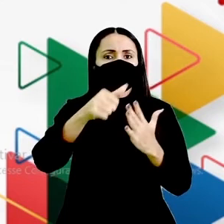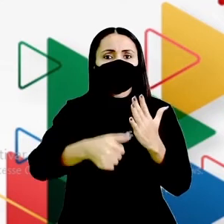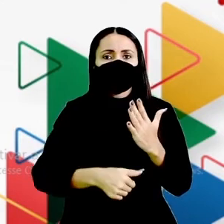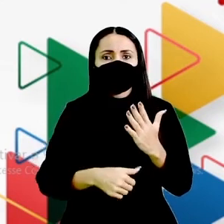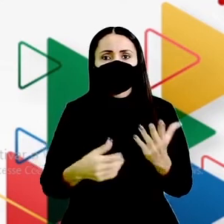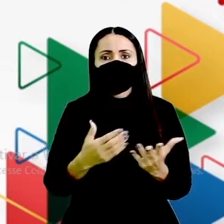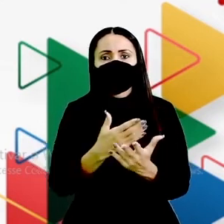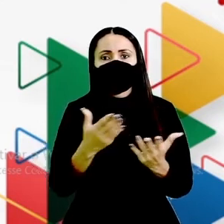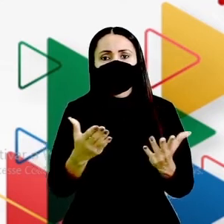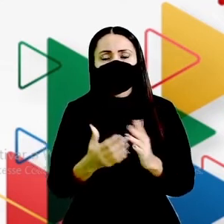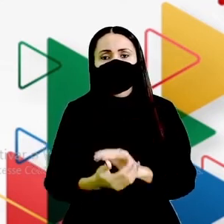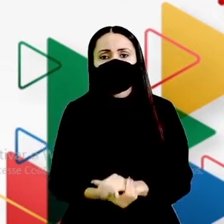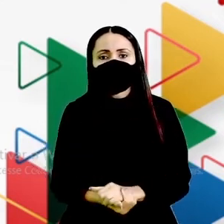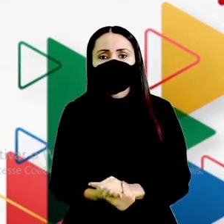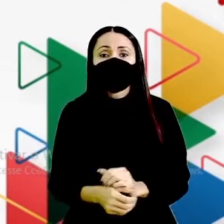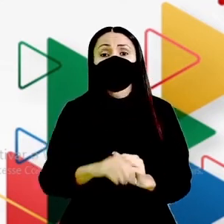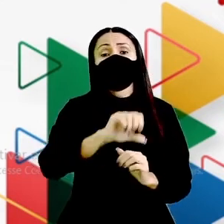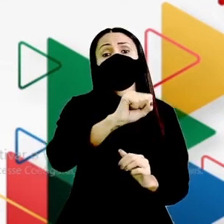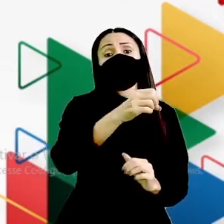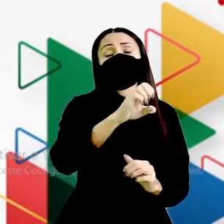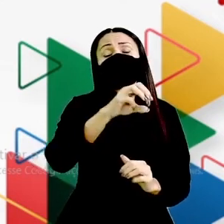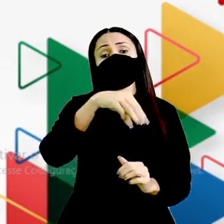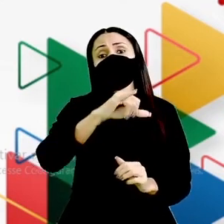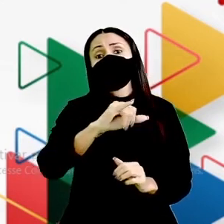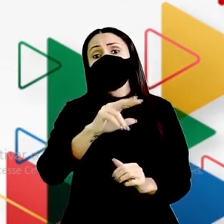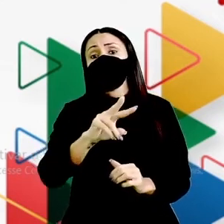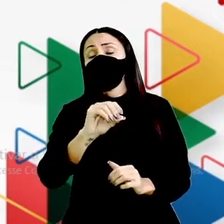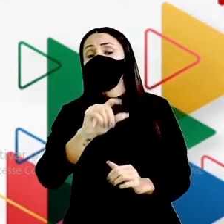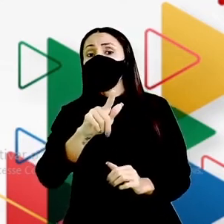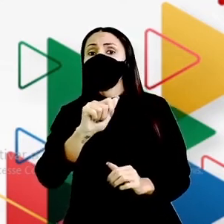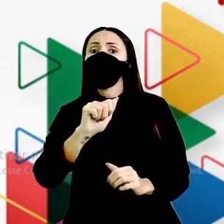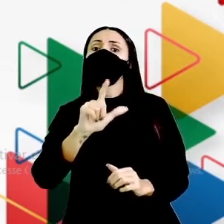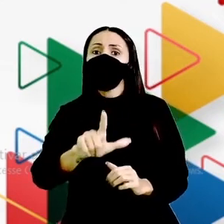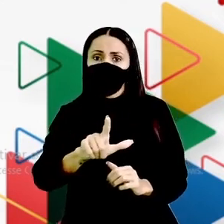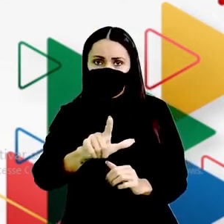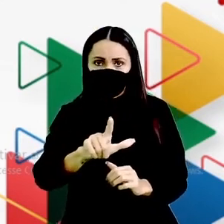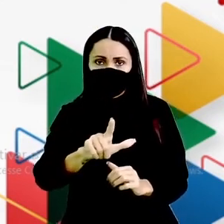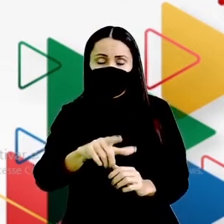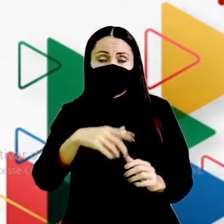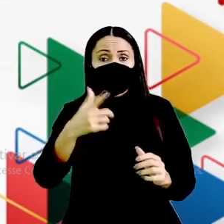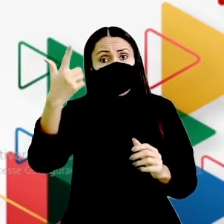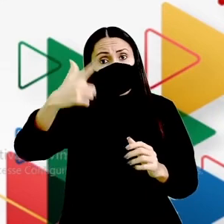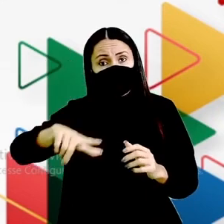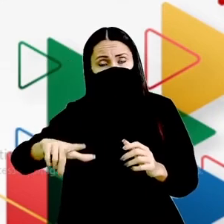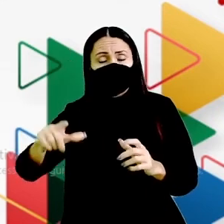semivogal. Nesta palavra aí. Exatamente. Porque o I em outra palavra, como